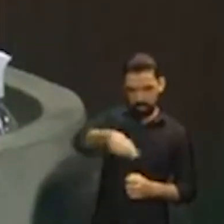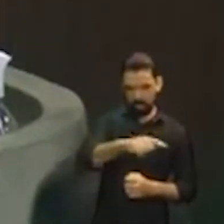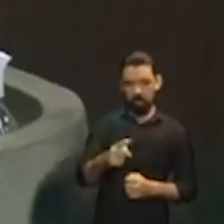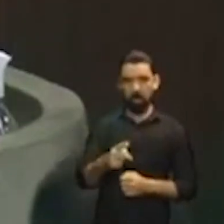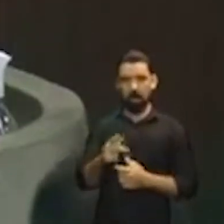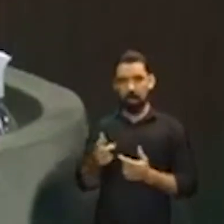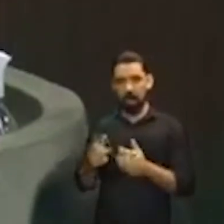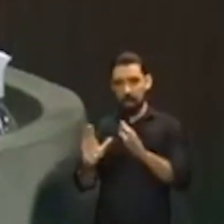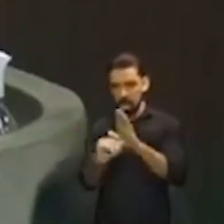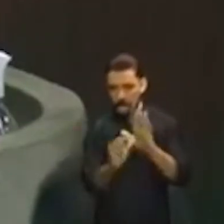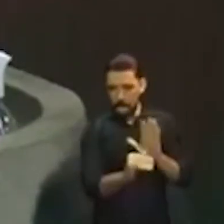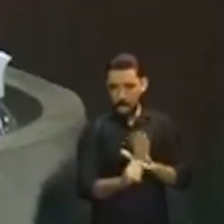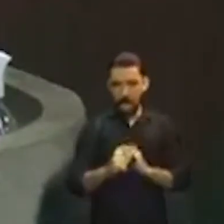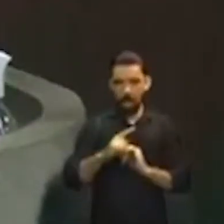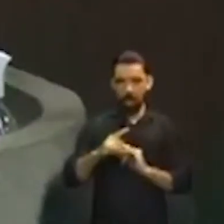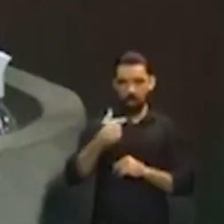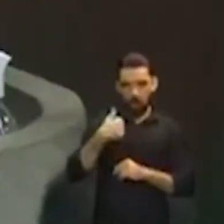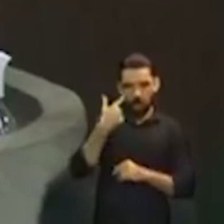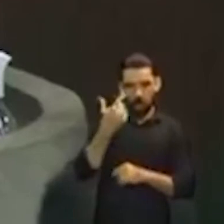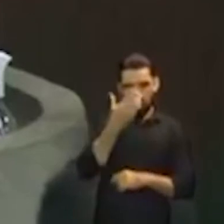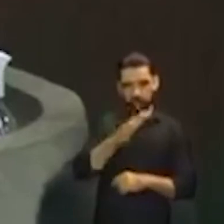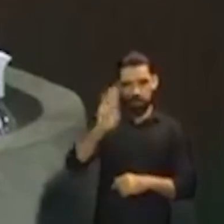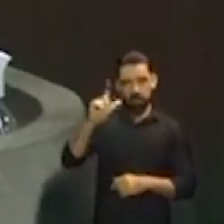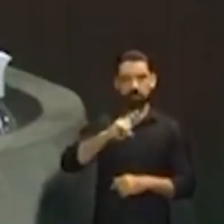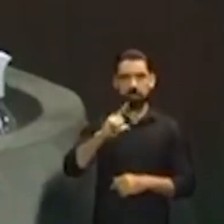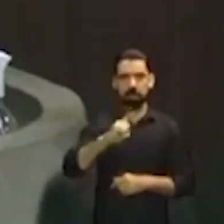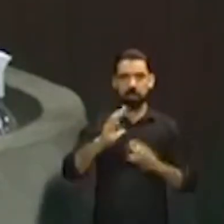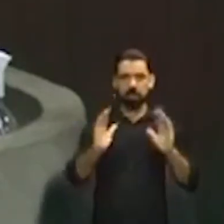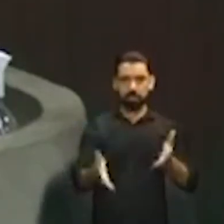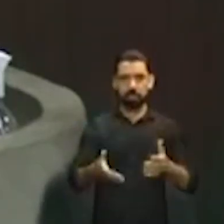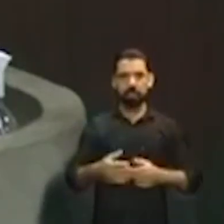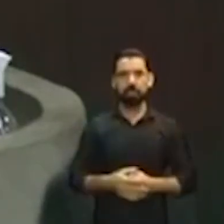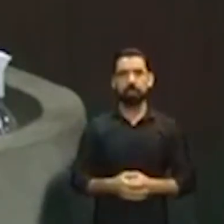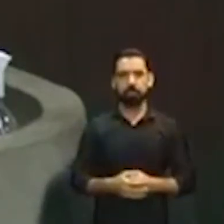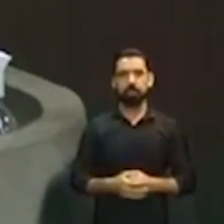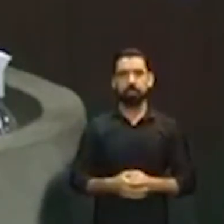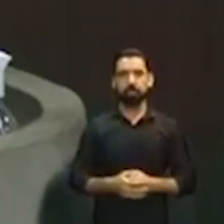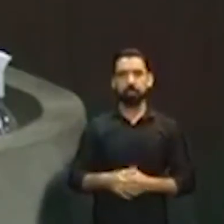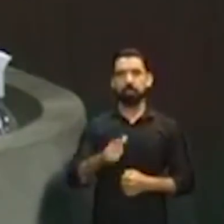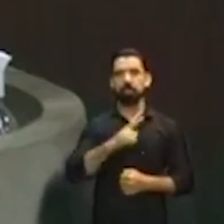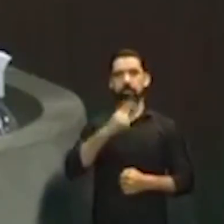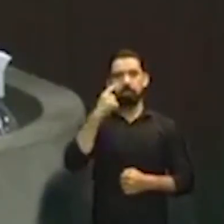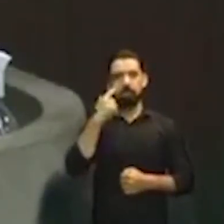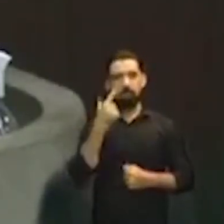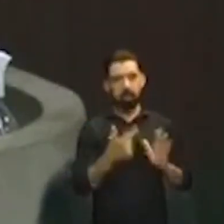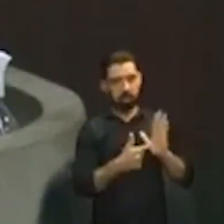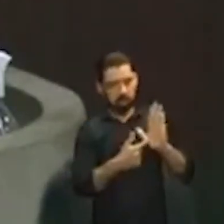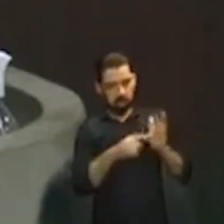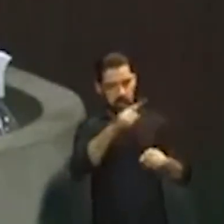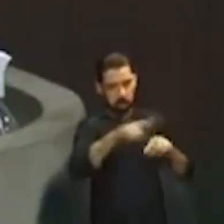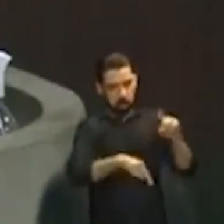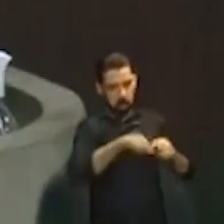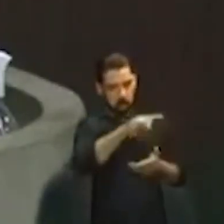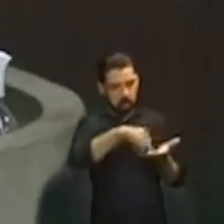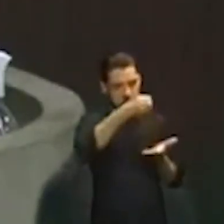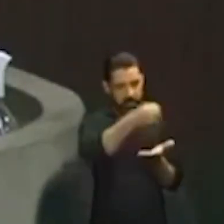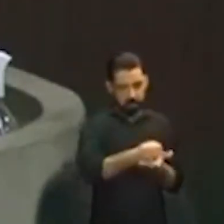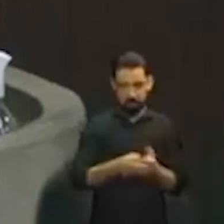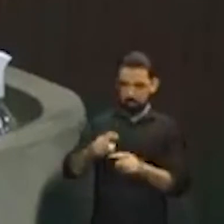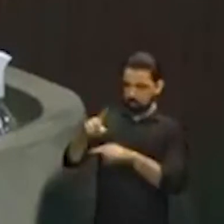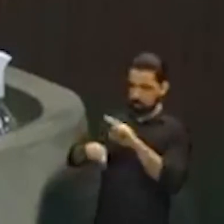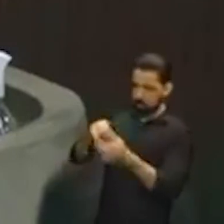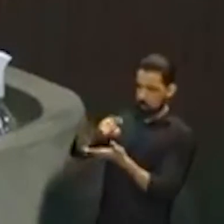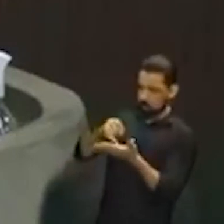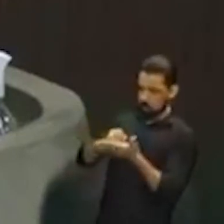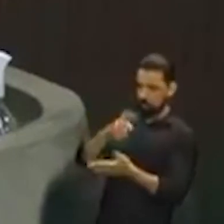desonestos, comprovadamente, materialmente comprovado, está aqui um inquérito, está aqui outro, o mesmo modus